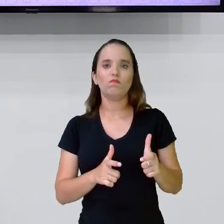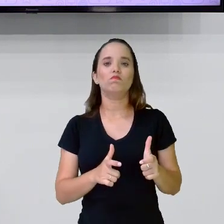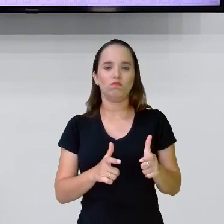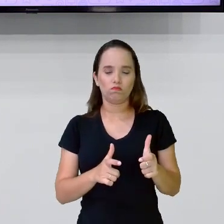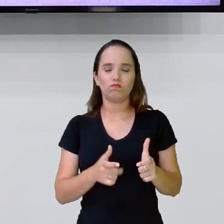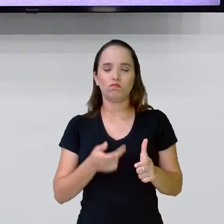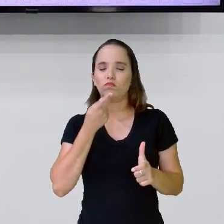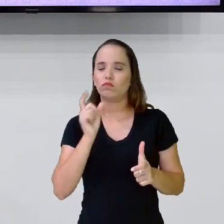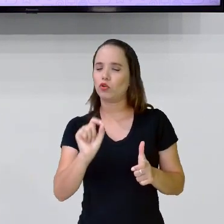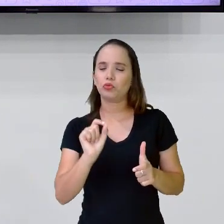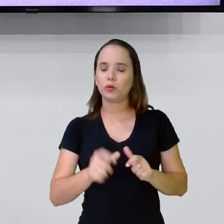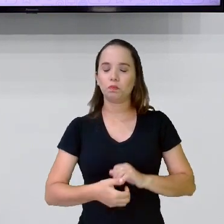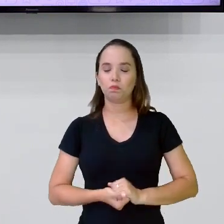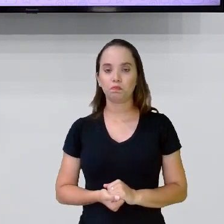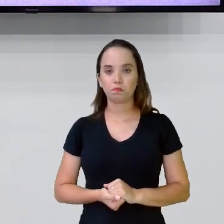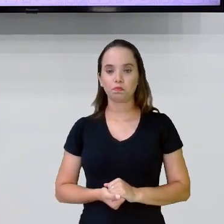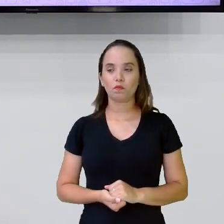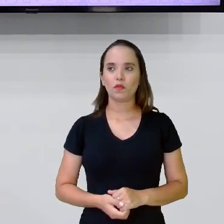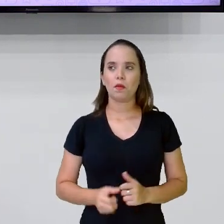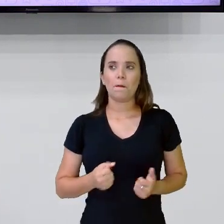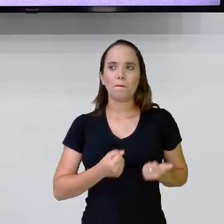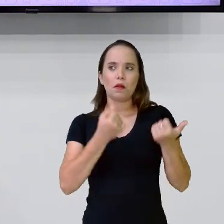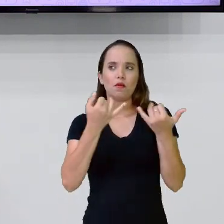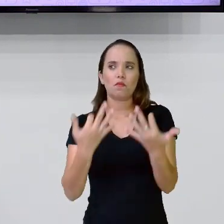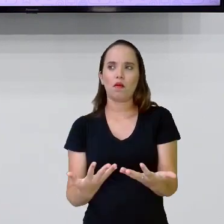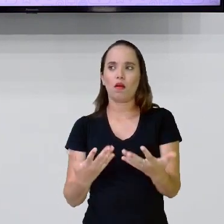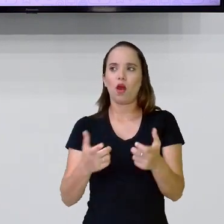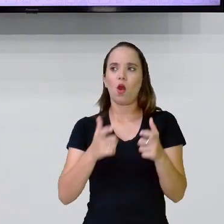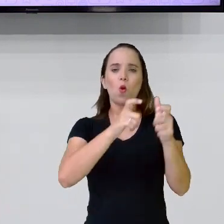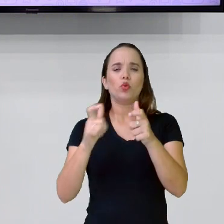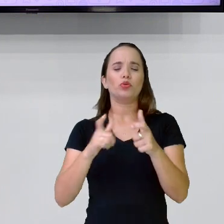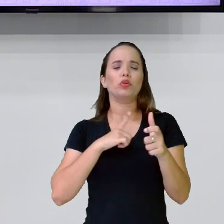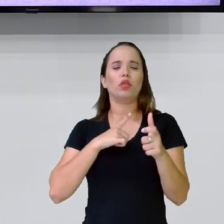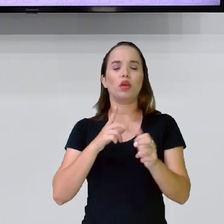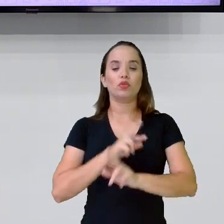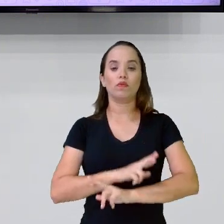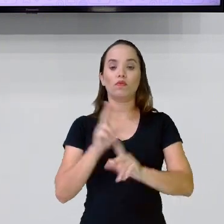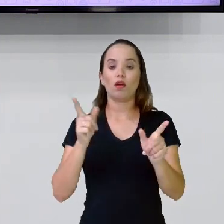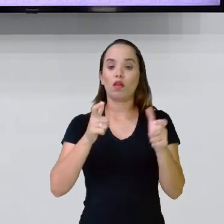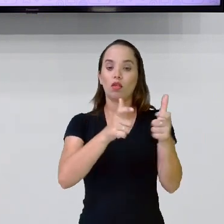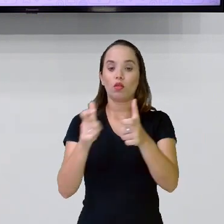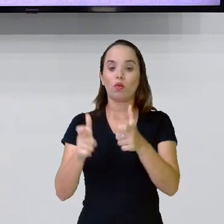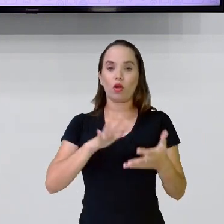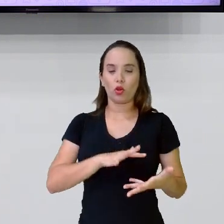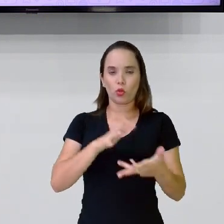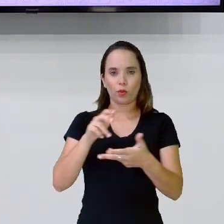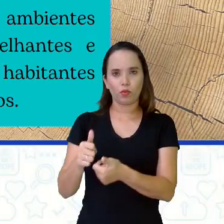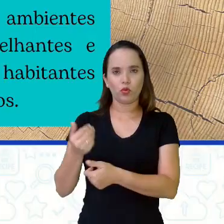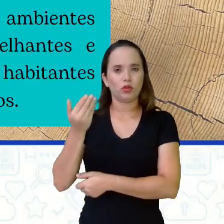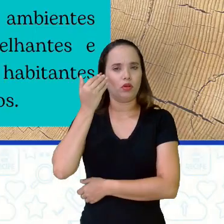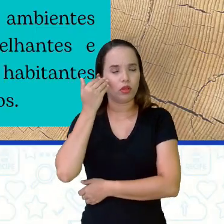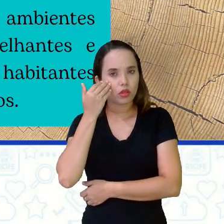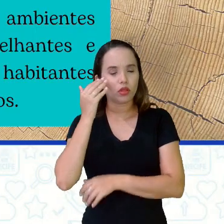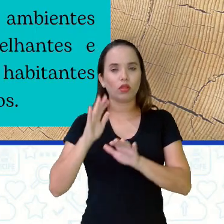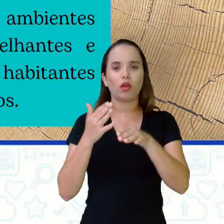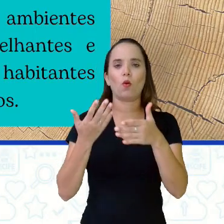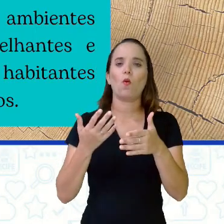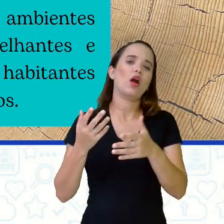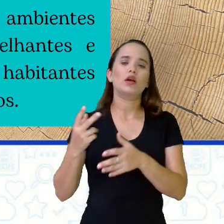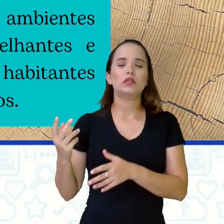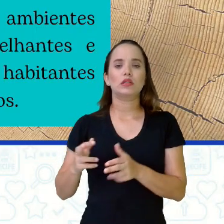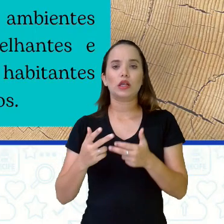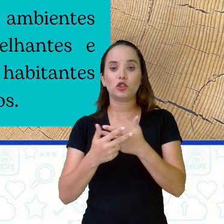diz o seguinte, ó: para dizer onde se situam as diferentes localidades do mundo e interpretar quais são as suas